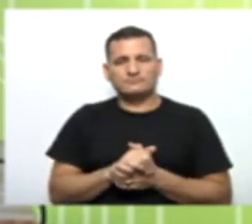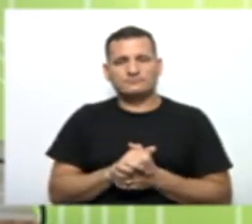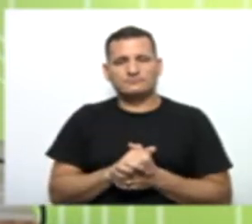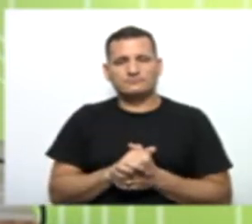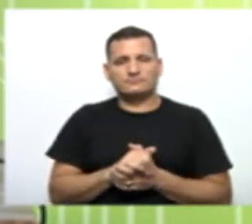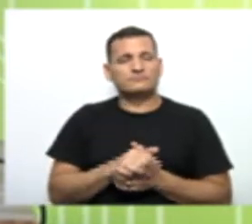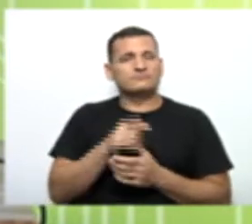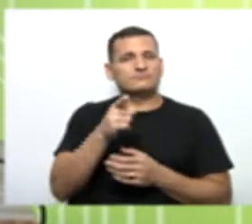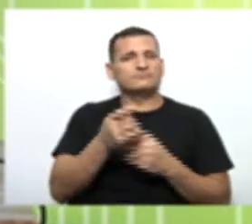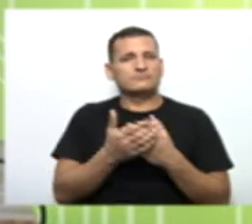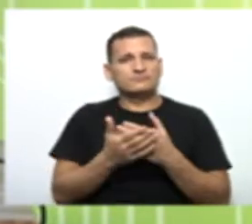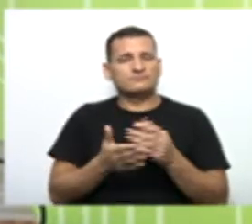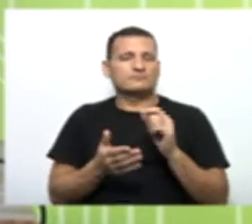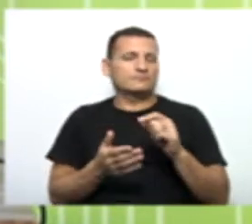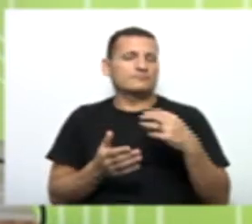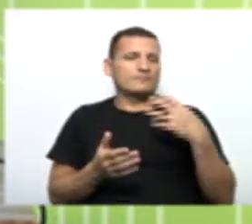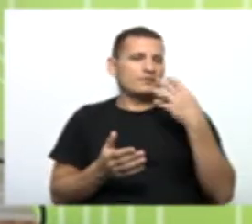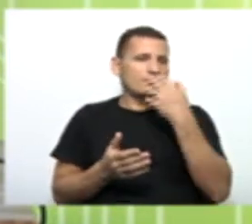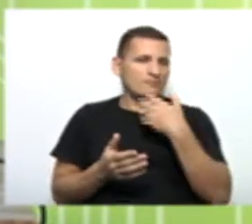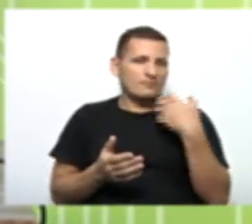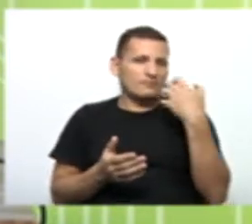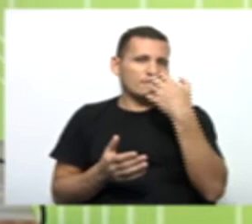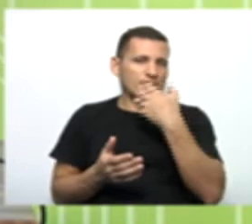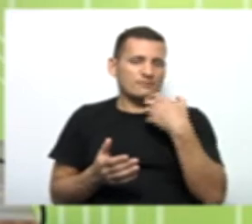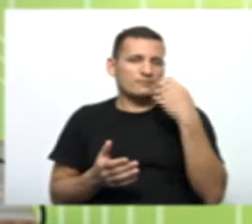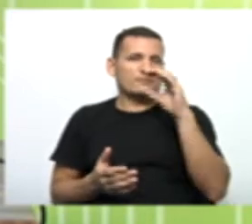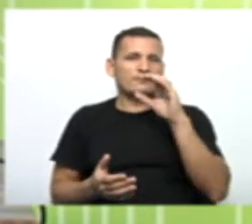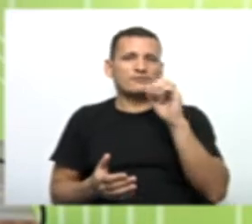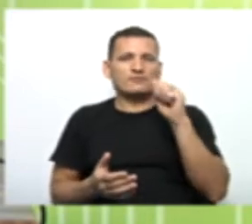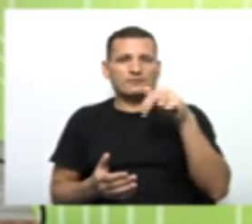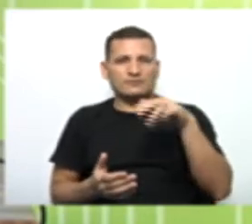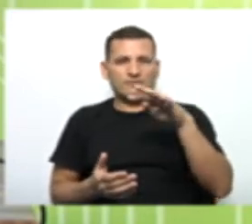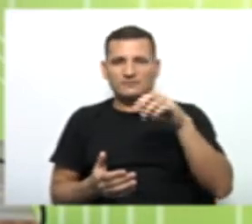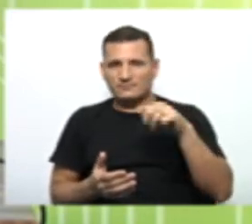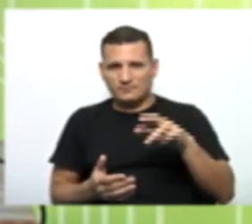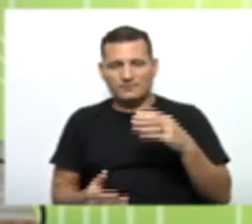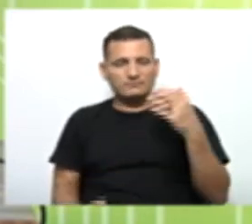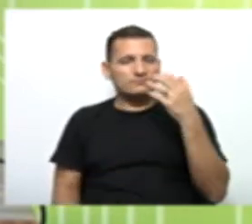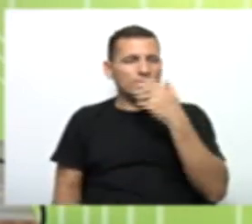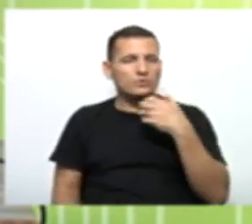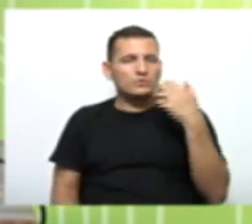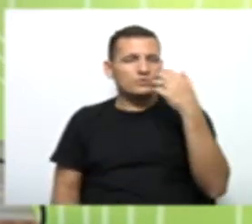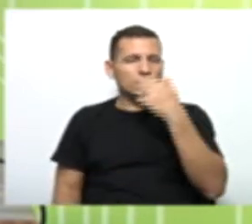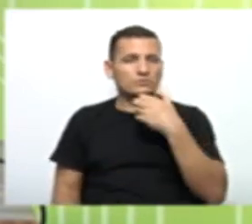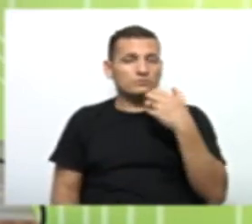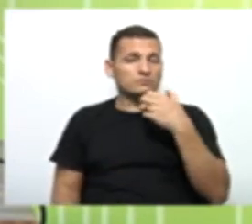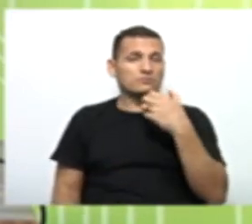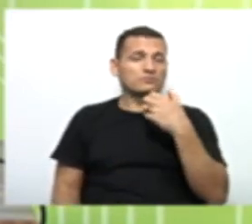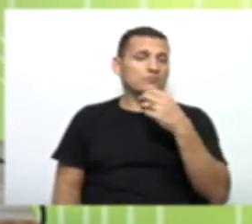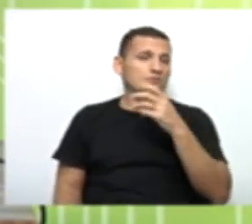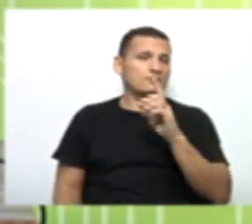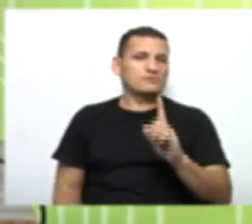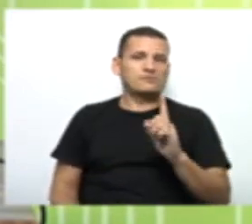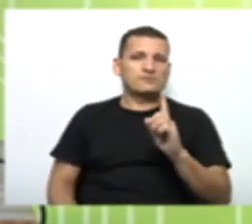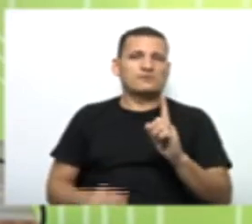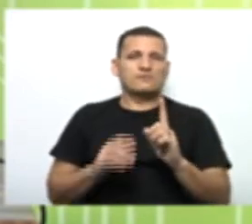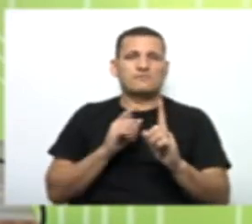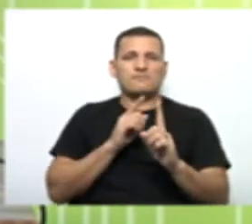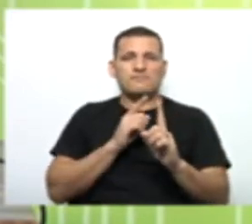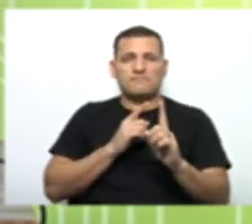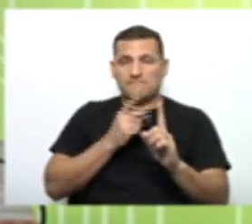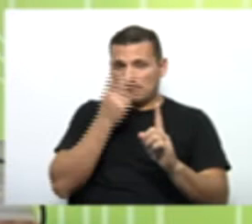começa a cantar uma música, as pessoas que estão ao seu redor também irão ouvir essa música e serão influenciadas por